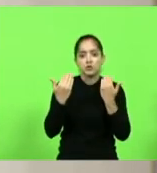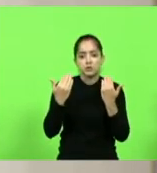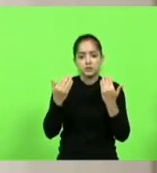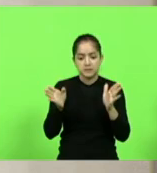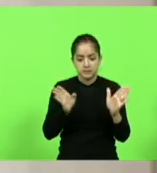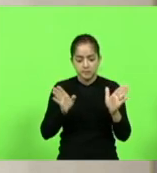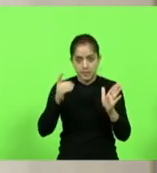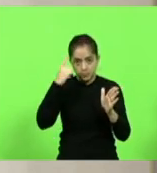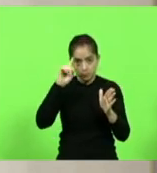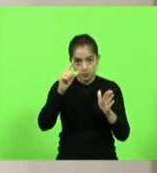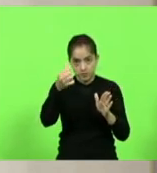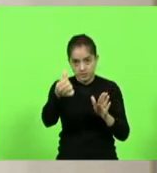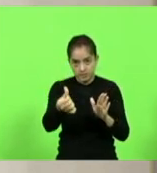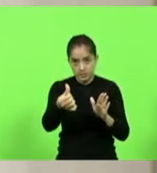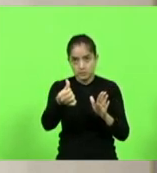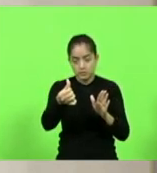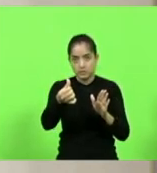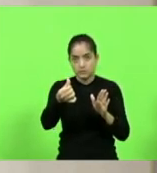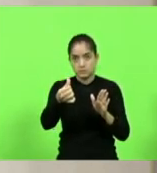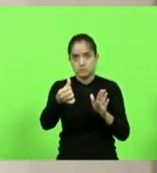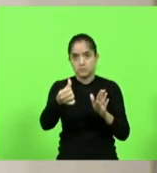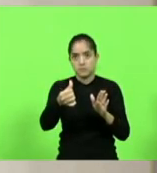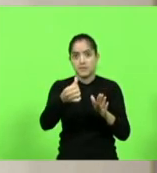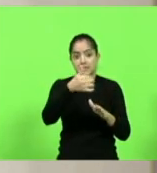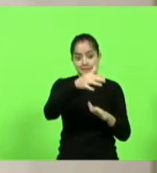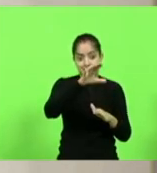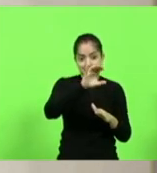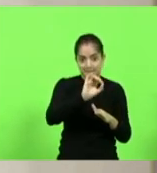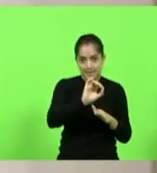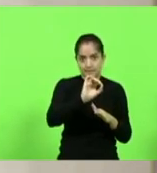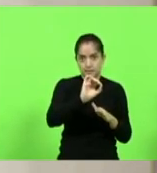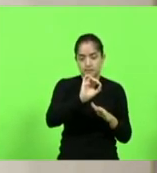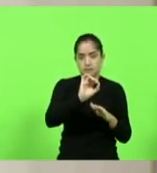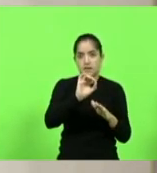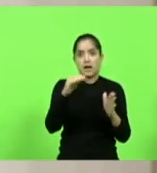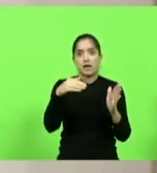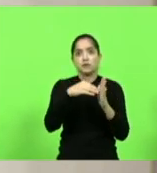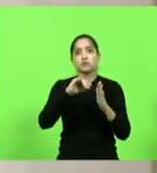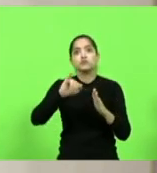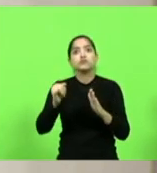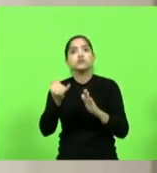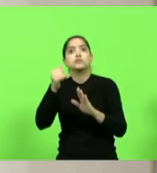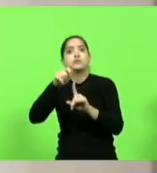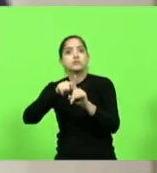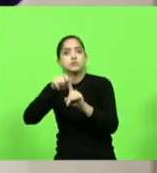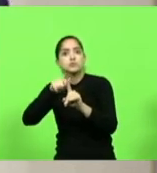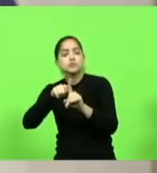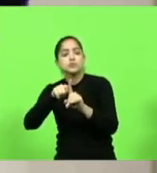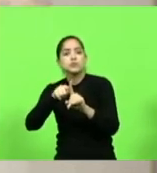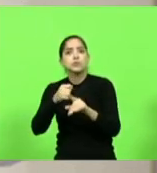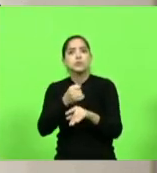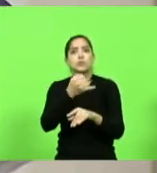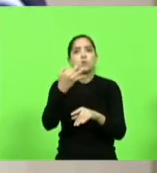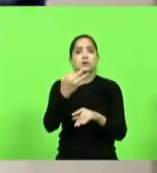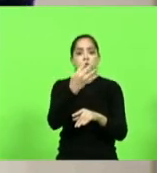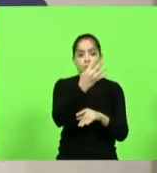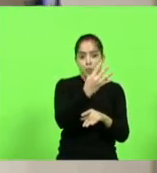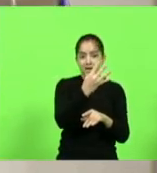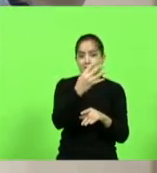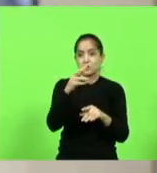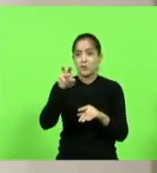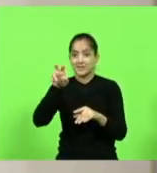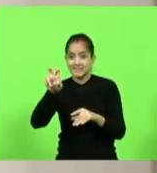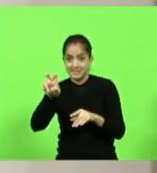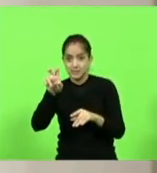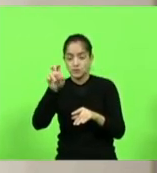nesses 16 dias, se o deputado devolver 10 do 6, que é o prazo regimental que ele tem para devolver, de 4 a 5 pessoas